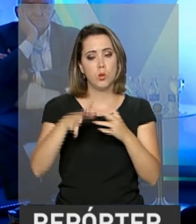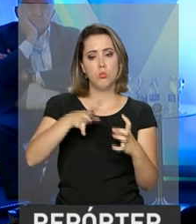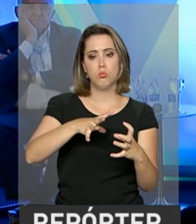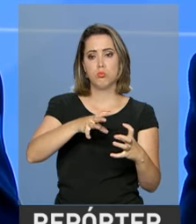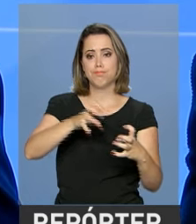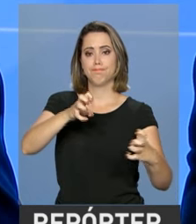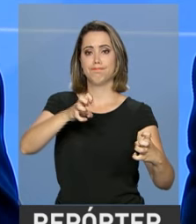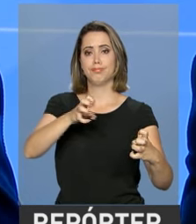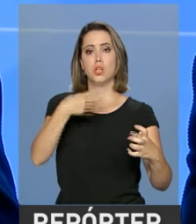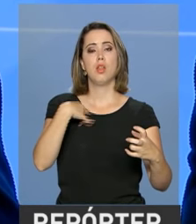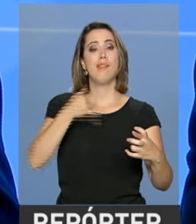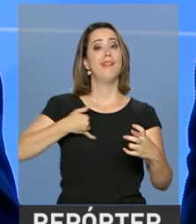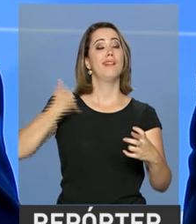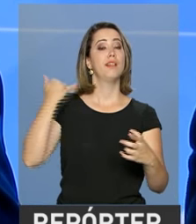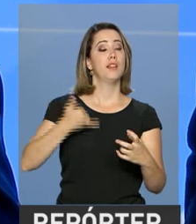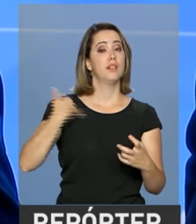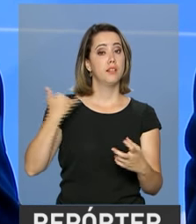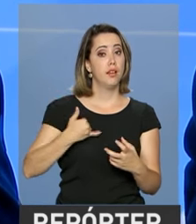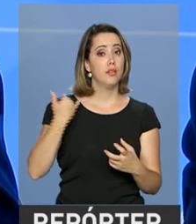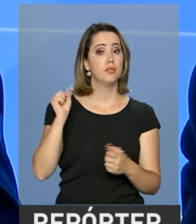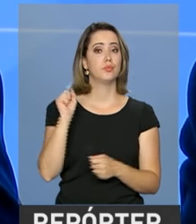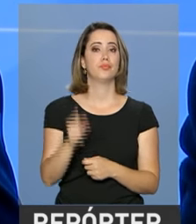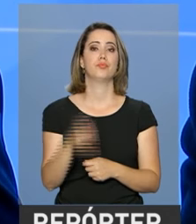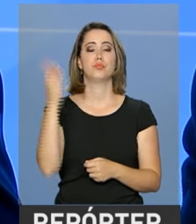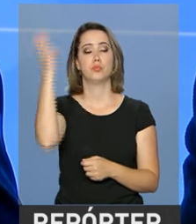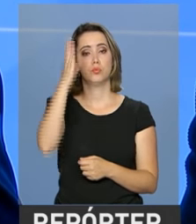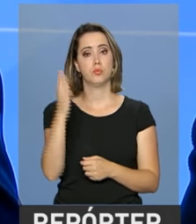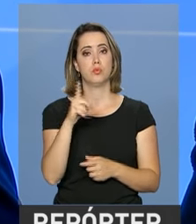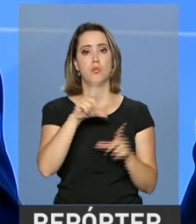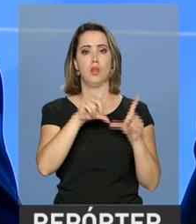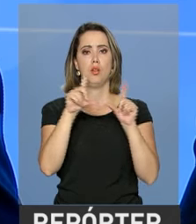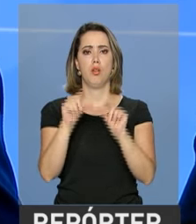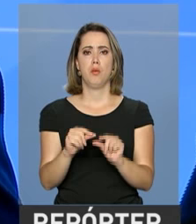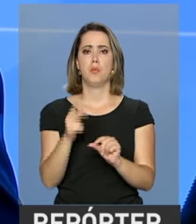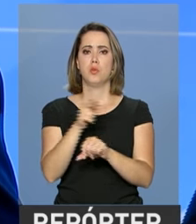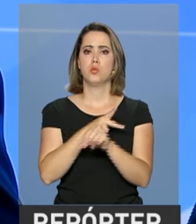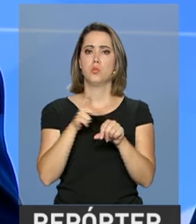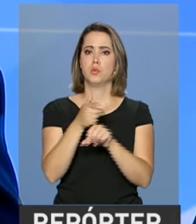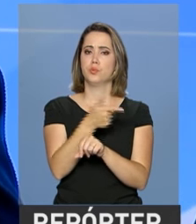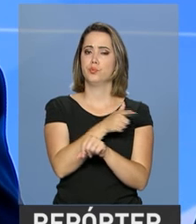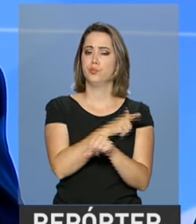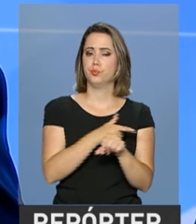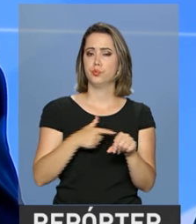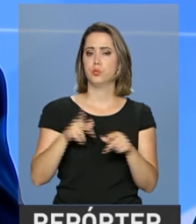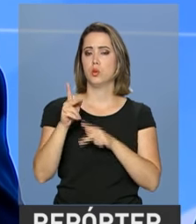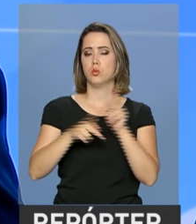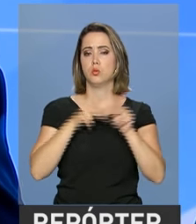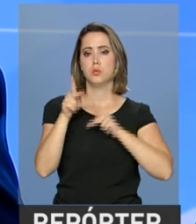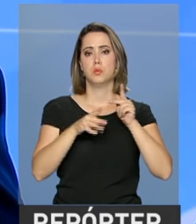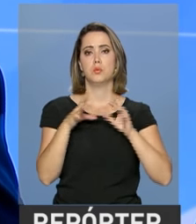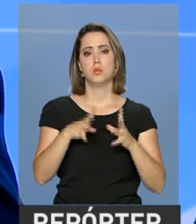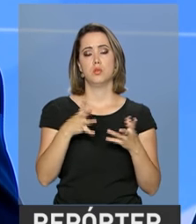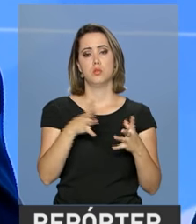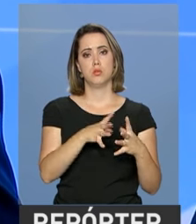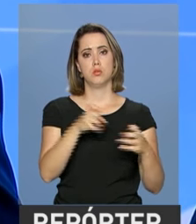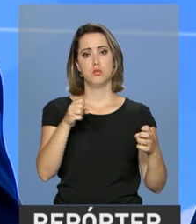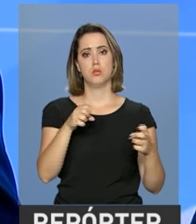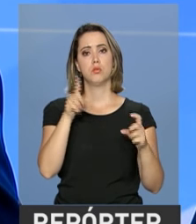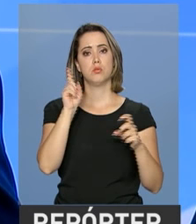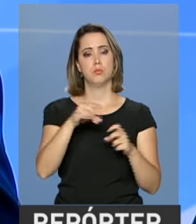a média de idade para aposentadoria no Brasil, menor do que a de países onde a população de idosos